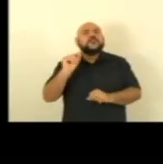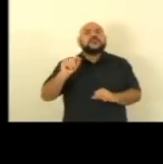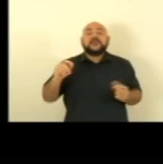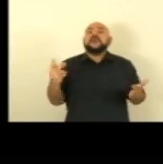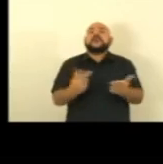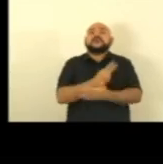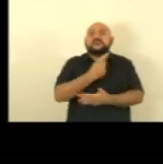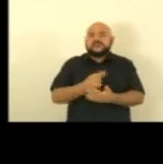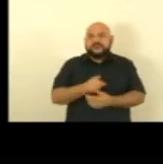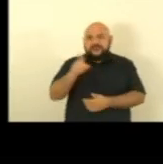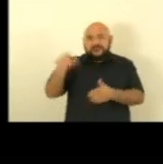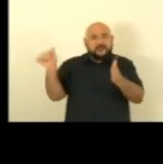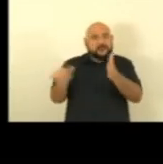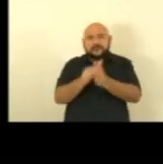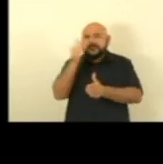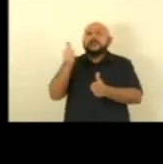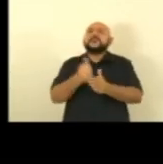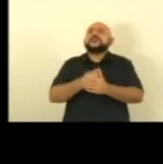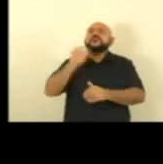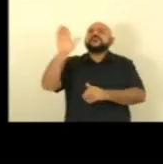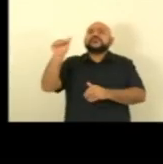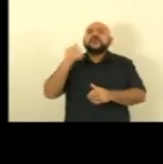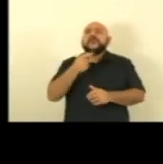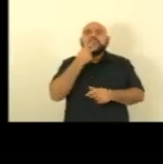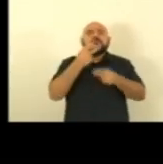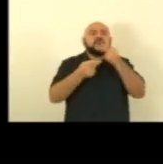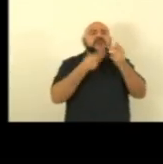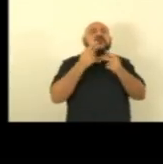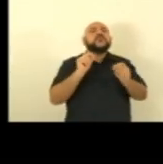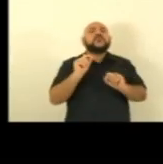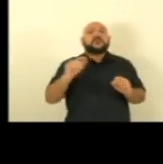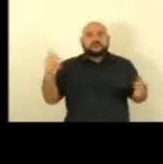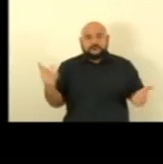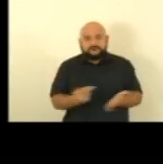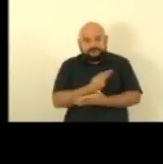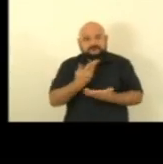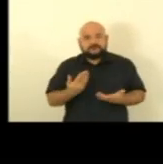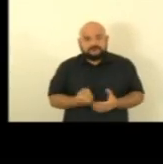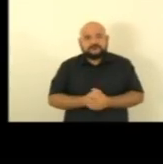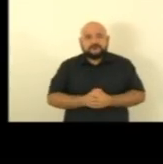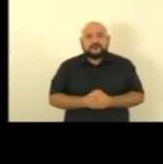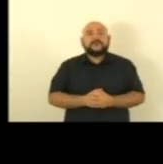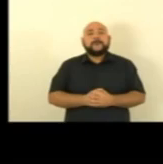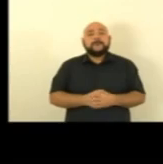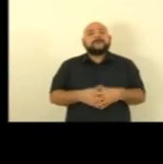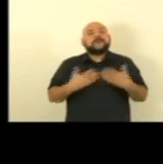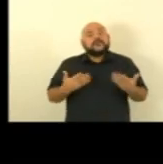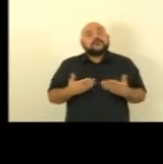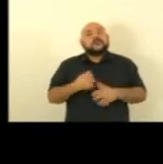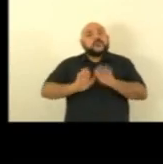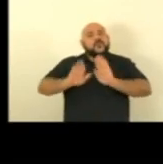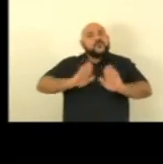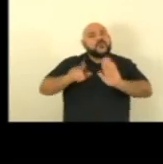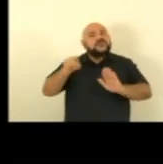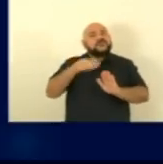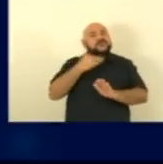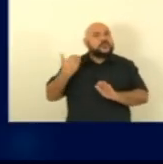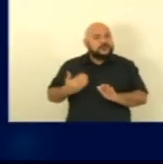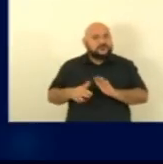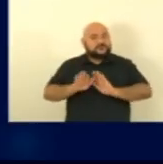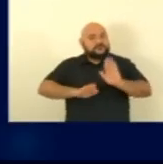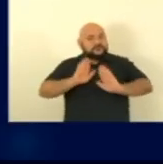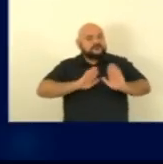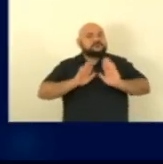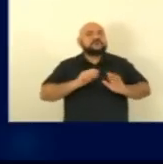primeiros nomes a serem convocados para falar. Se não der um fim nele até lá. Você concorda comigo?